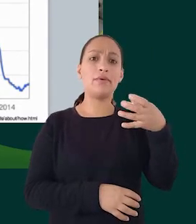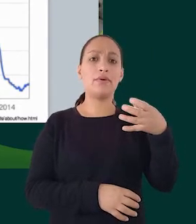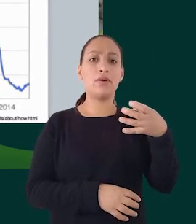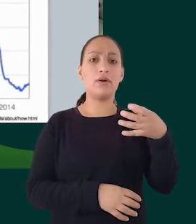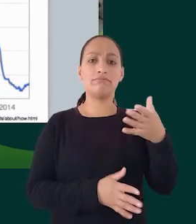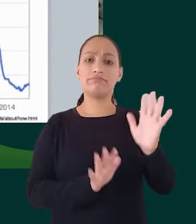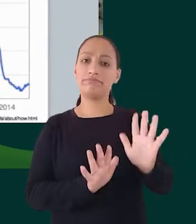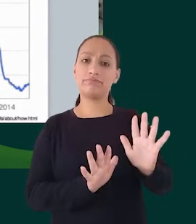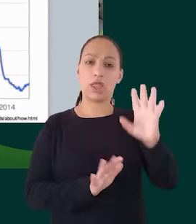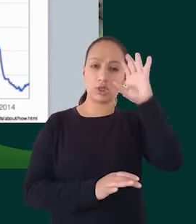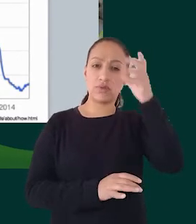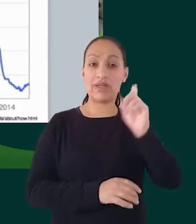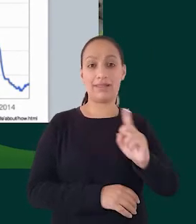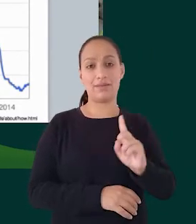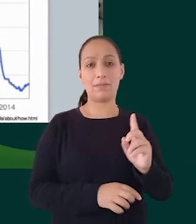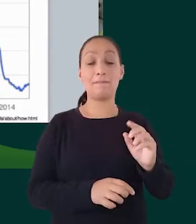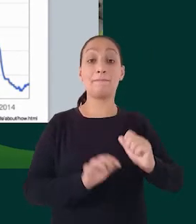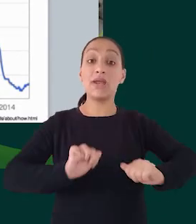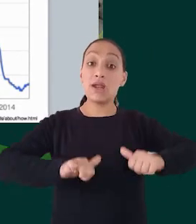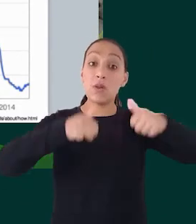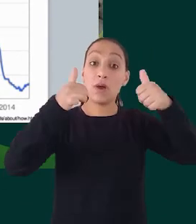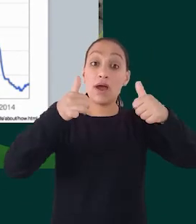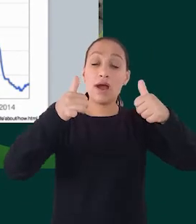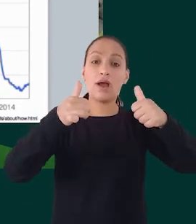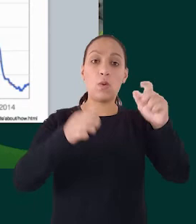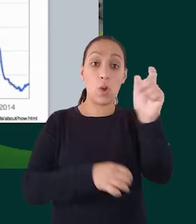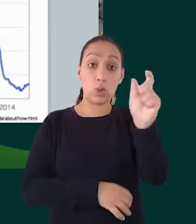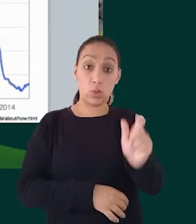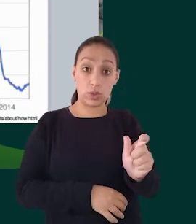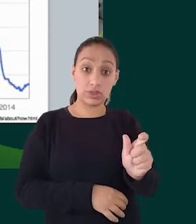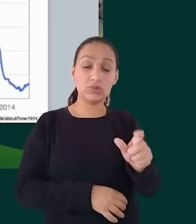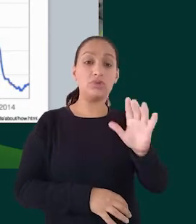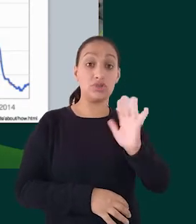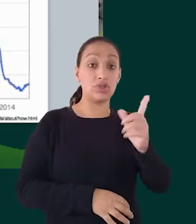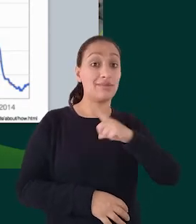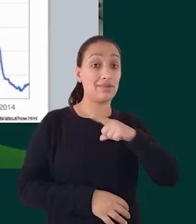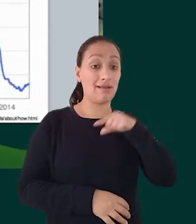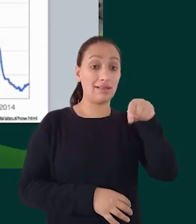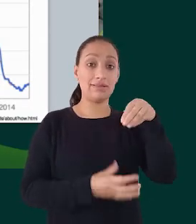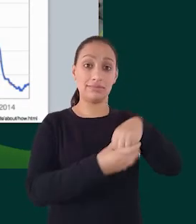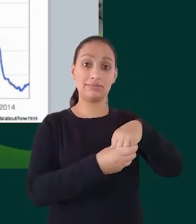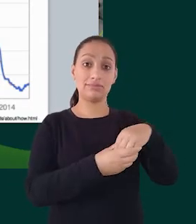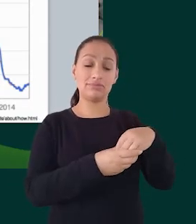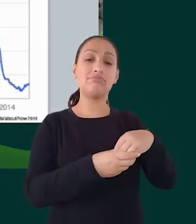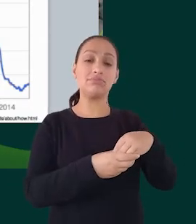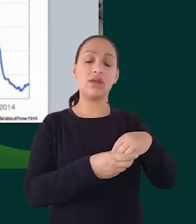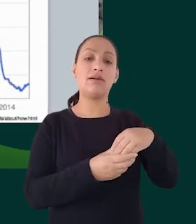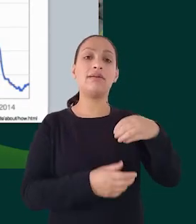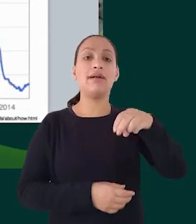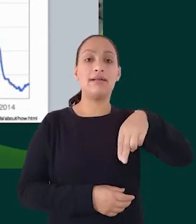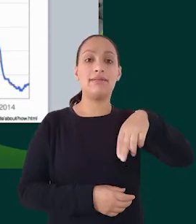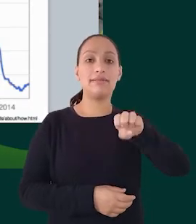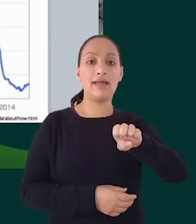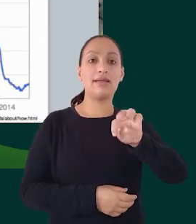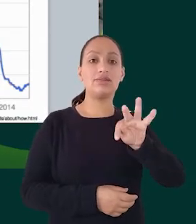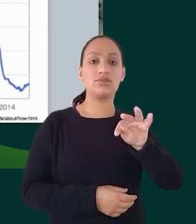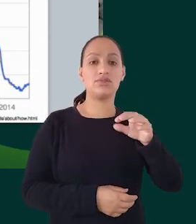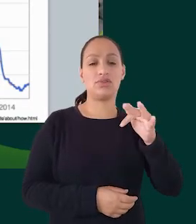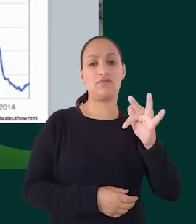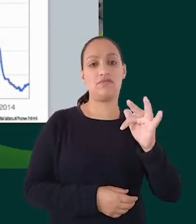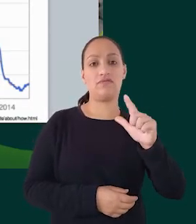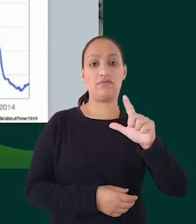ou resolver não, melhorar o algoritmo já existente da Netflix, né? Deu um prêmio de 1 milhão para